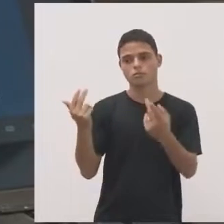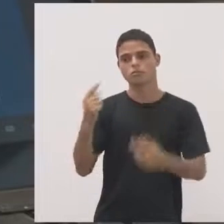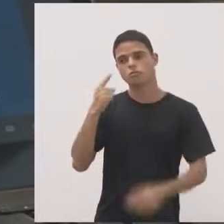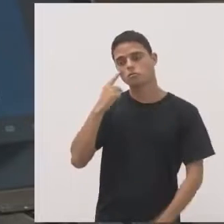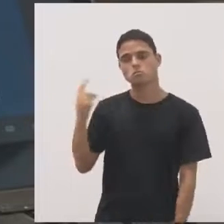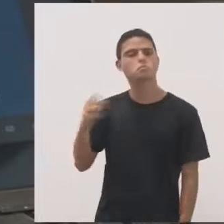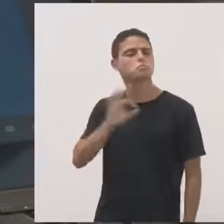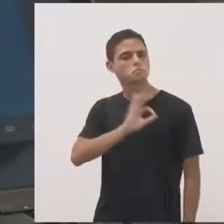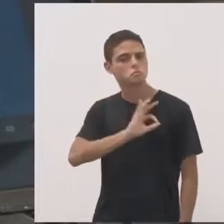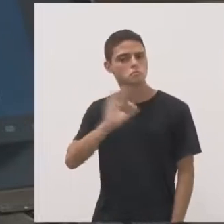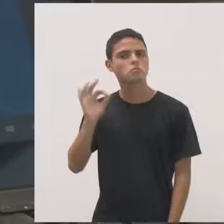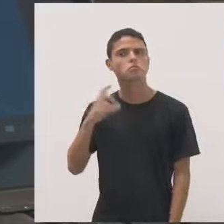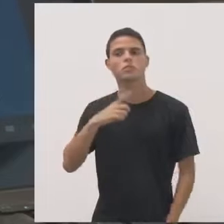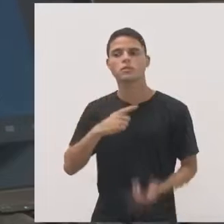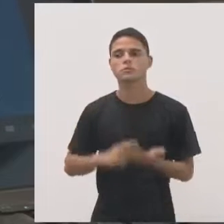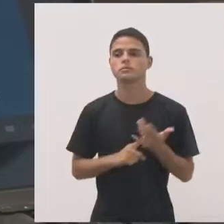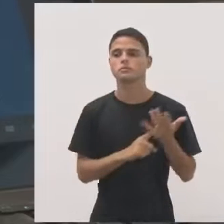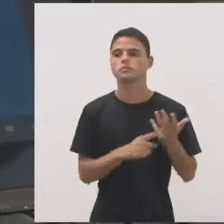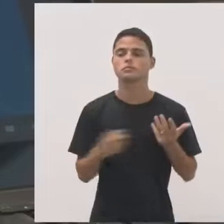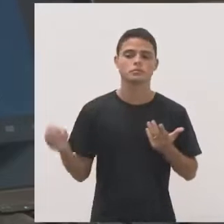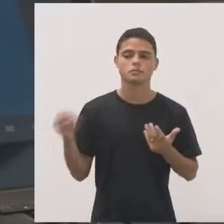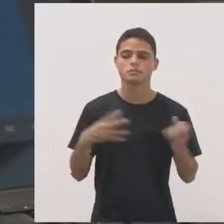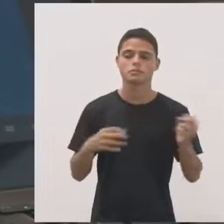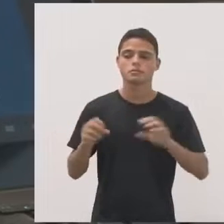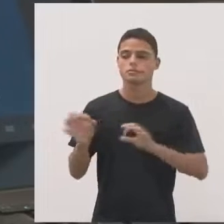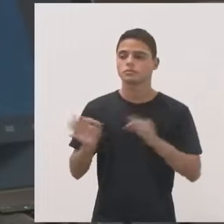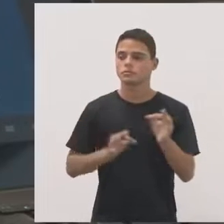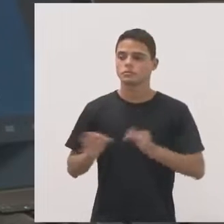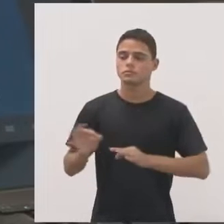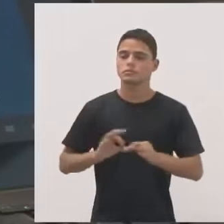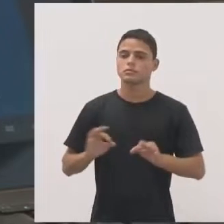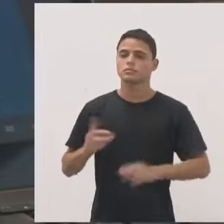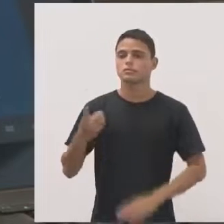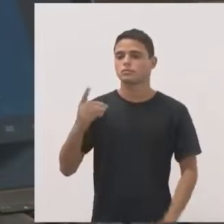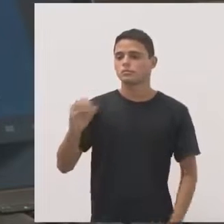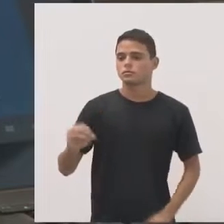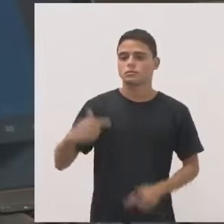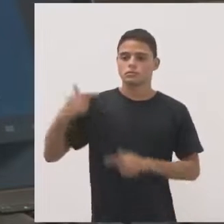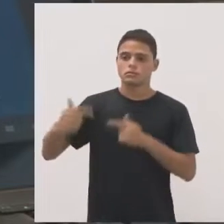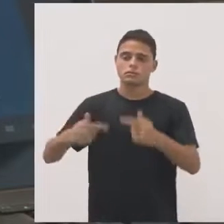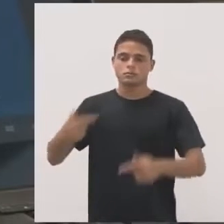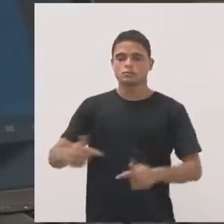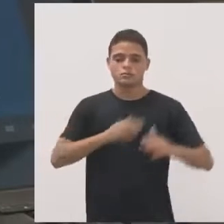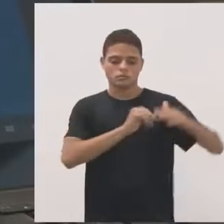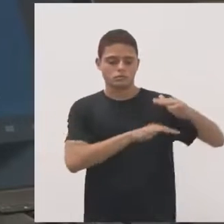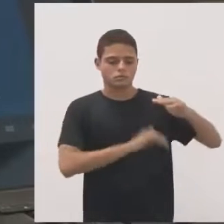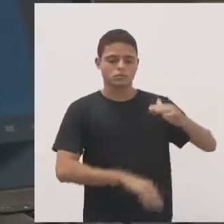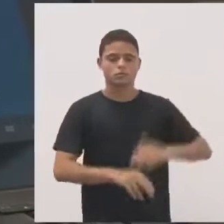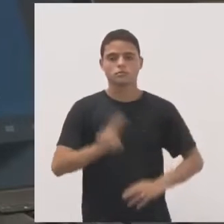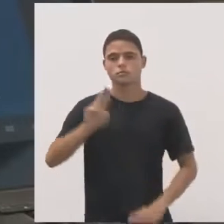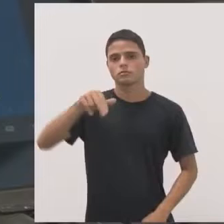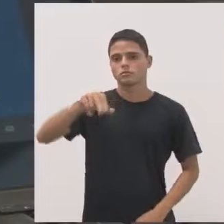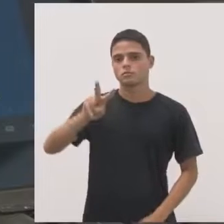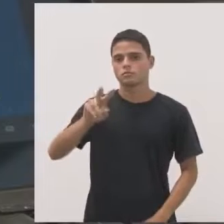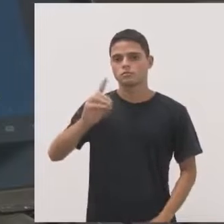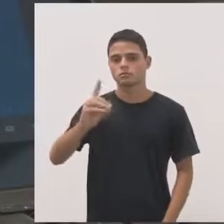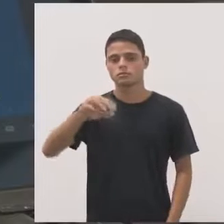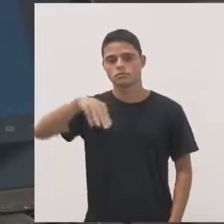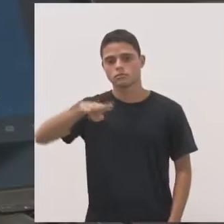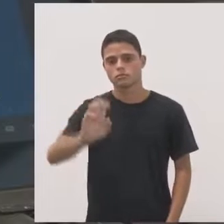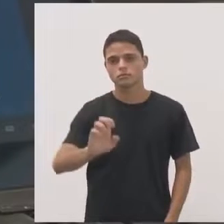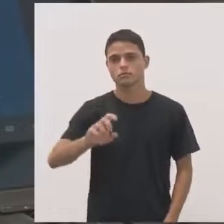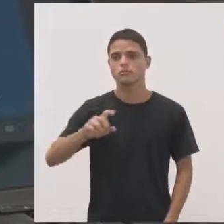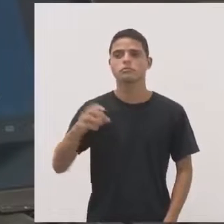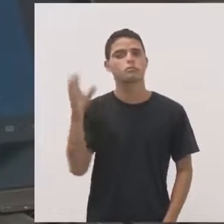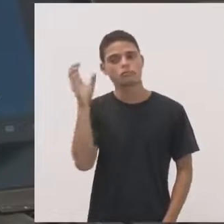robusto, tem uma tecnologia nova, né, porque é um processador já de 10ª geração, o armazenamento dele é um NVMe, ele é